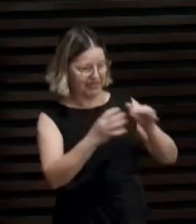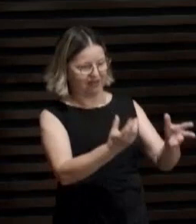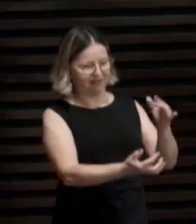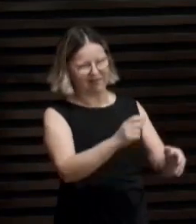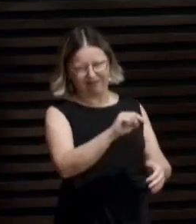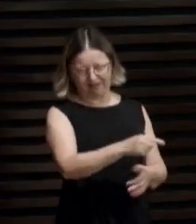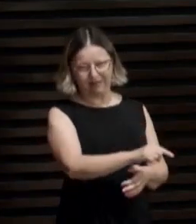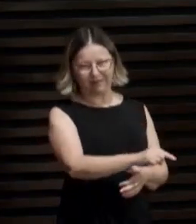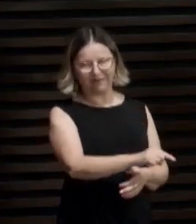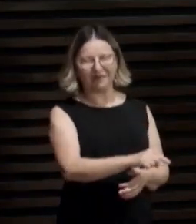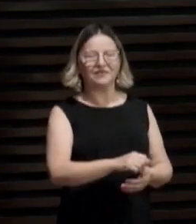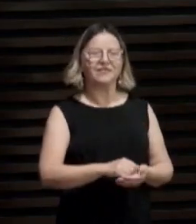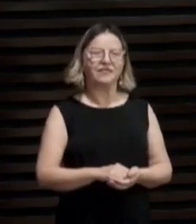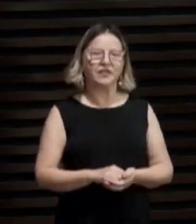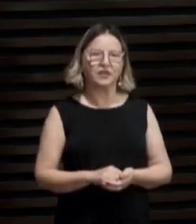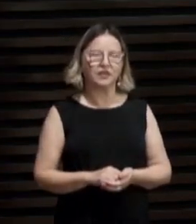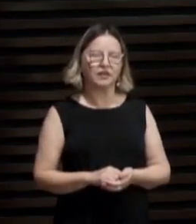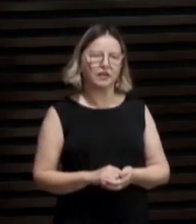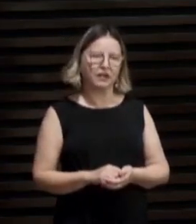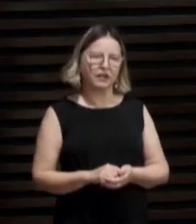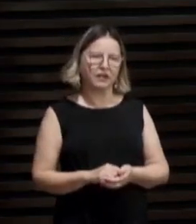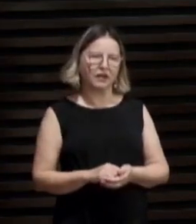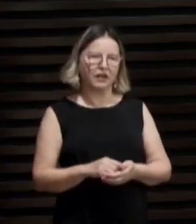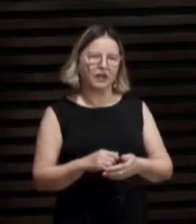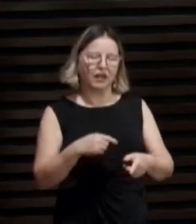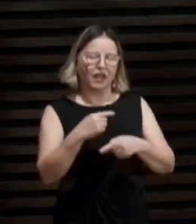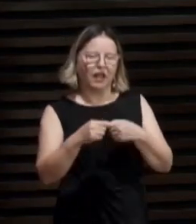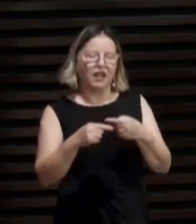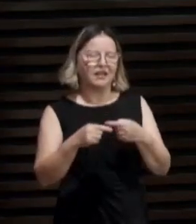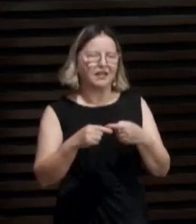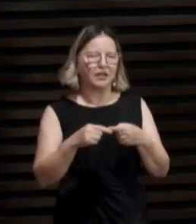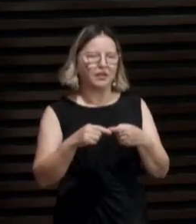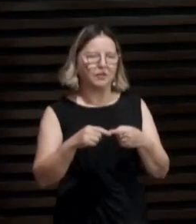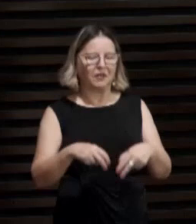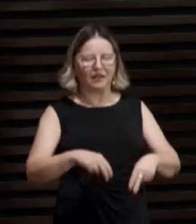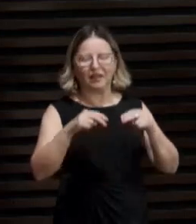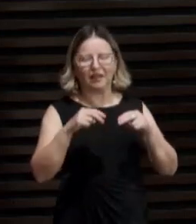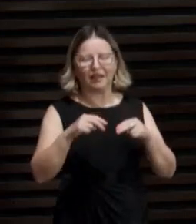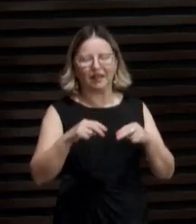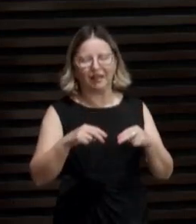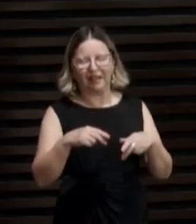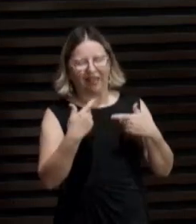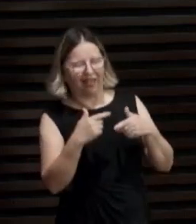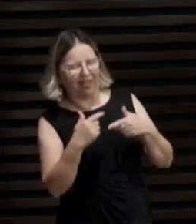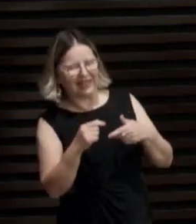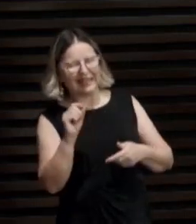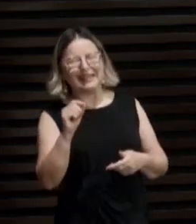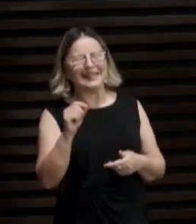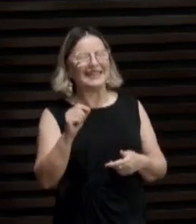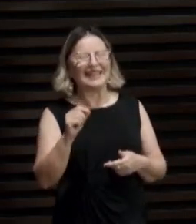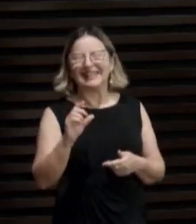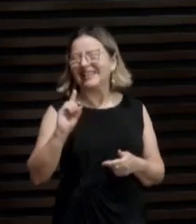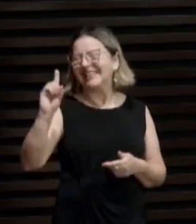fogo ardente. E ele diz assim, debochando ainda desses nossos irmãos: e quem é o Deus que